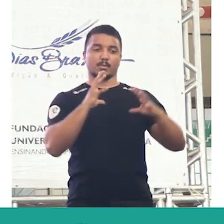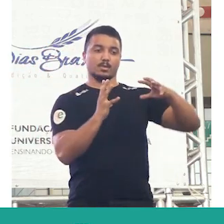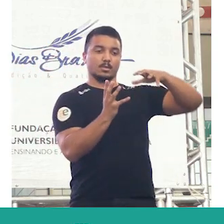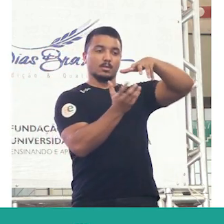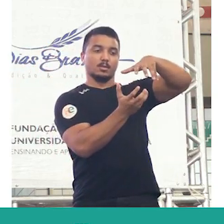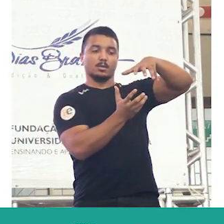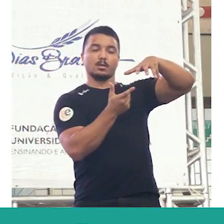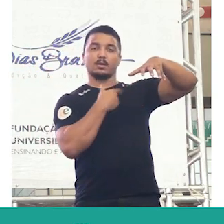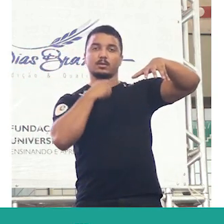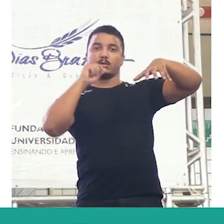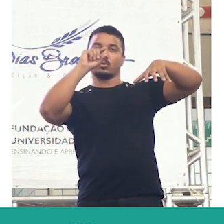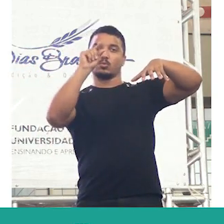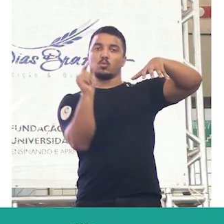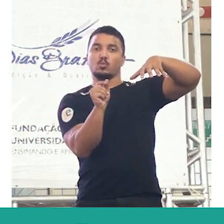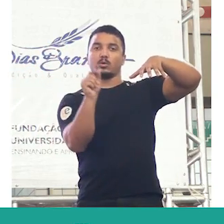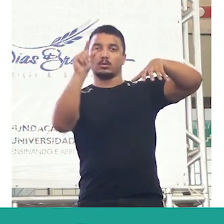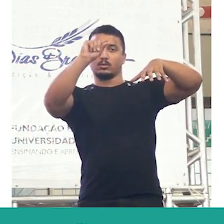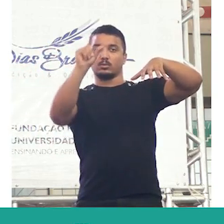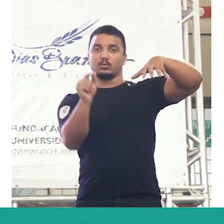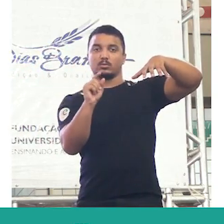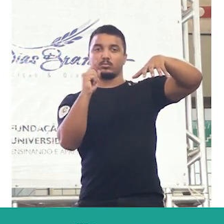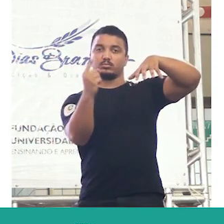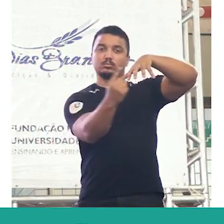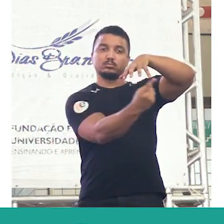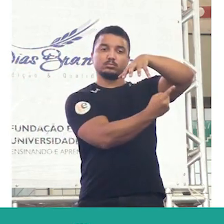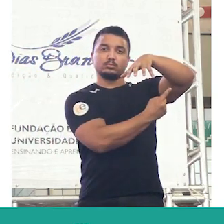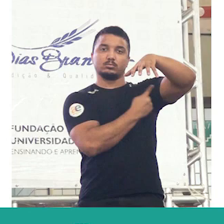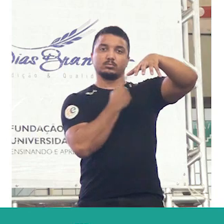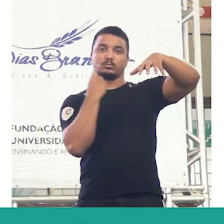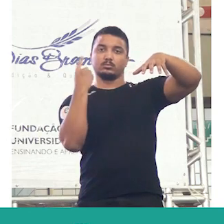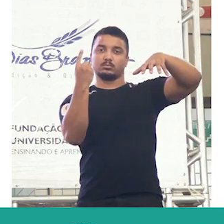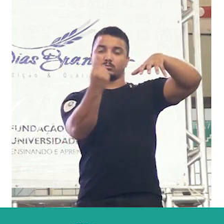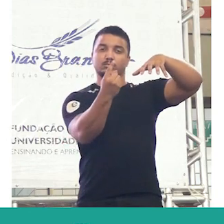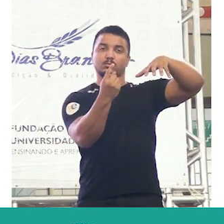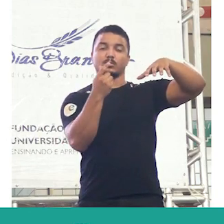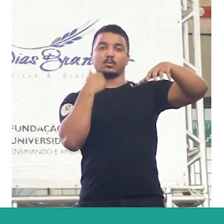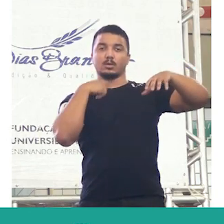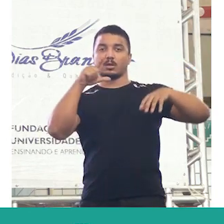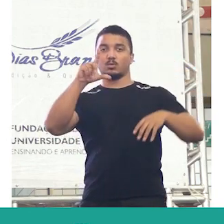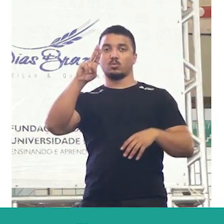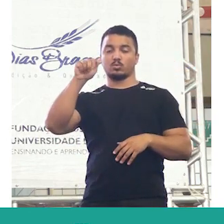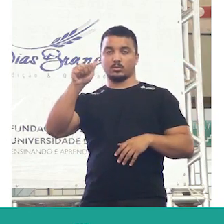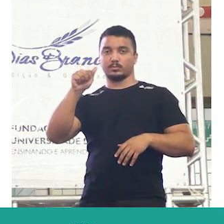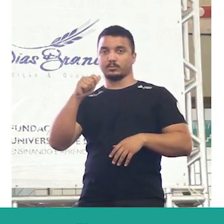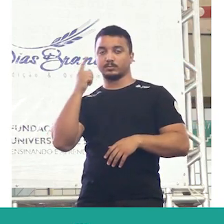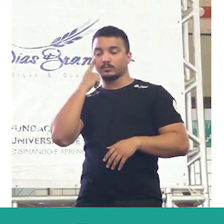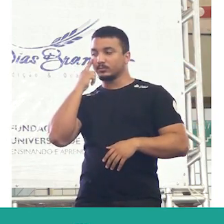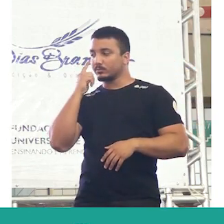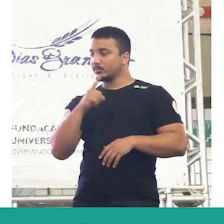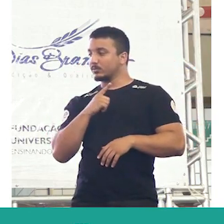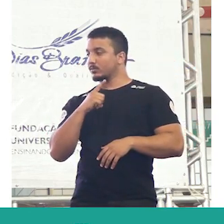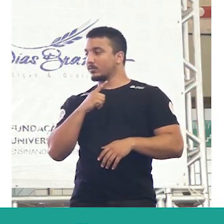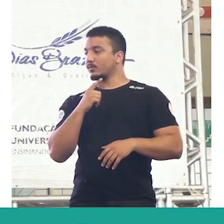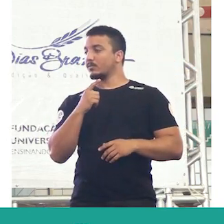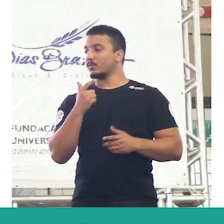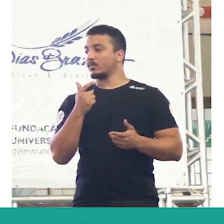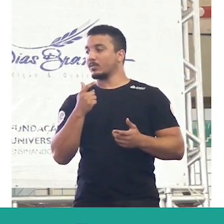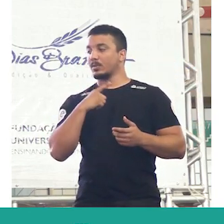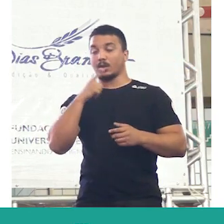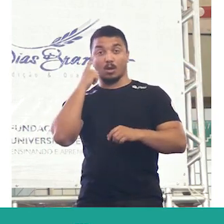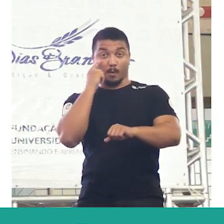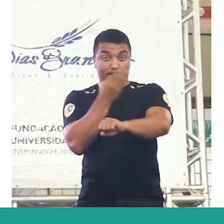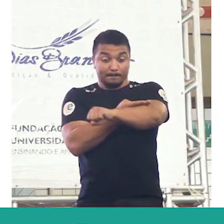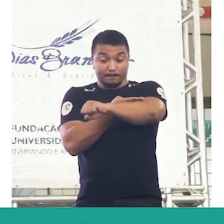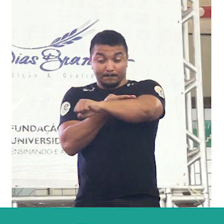que eu coloquei arrodeando a terra? Lua. Lua. Foi claro? A partezinha que